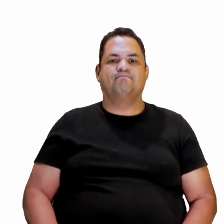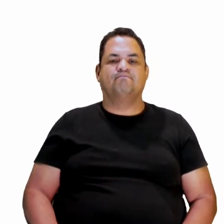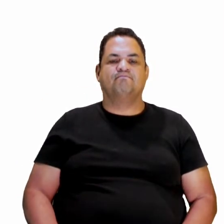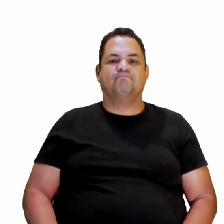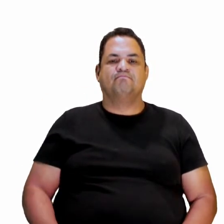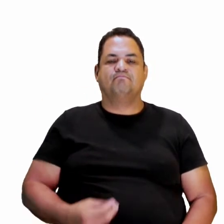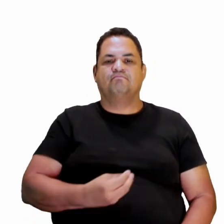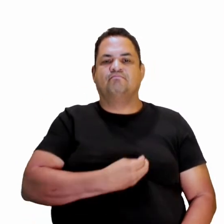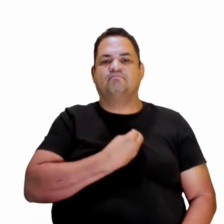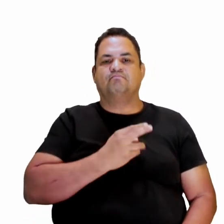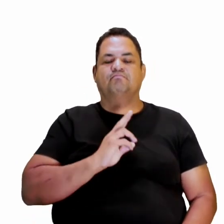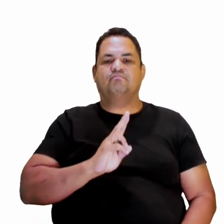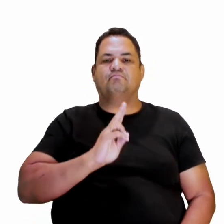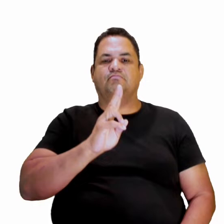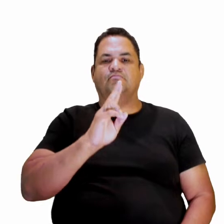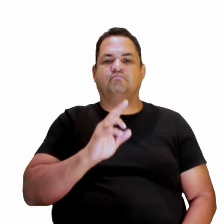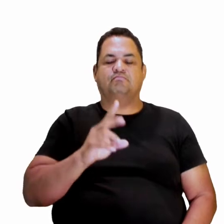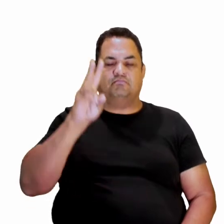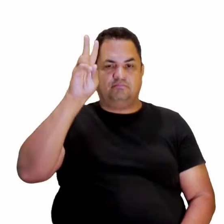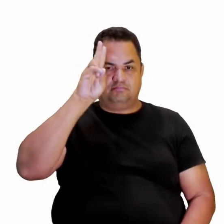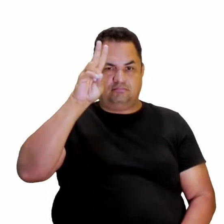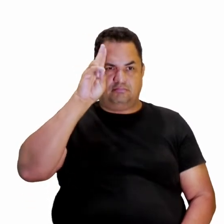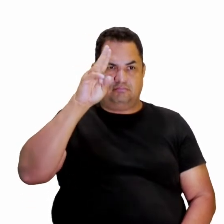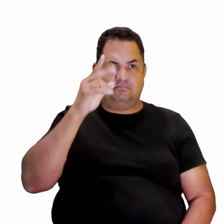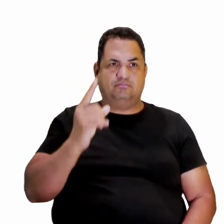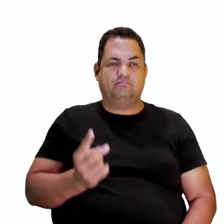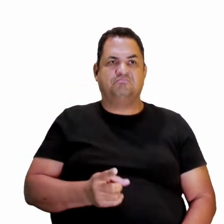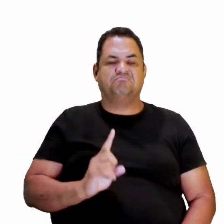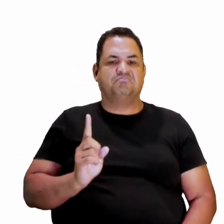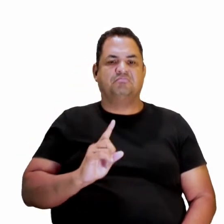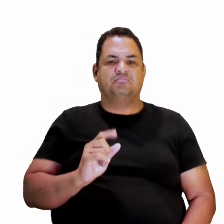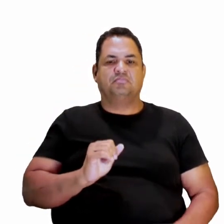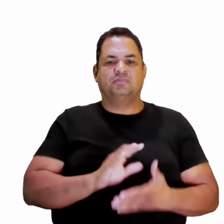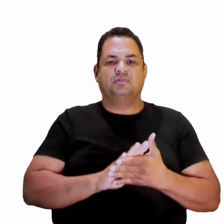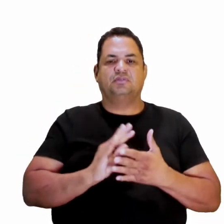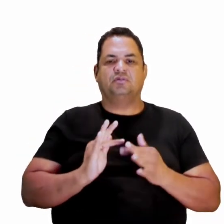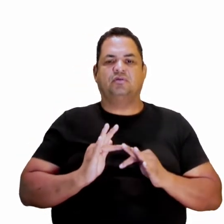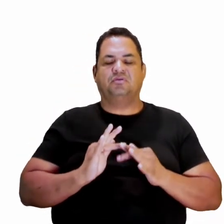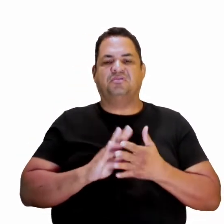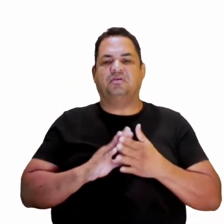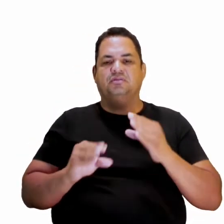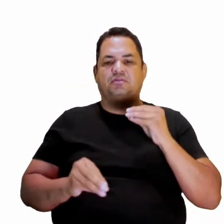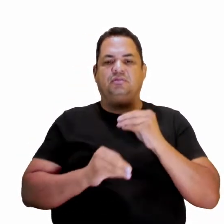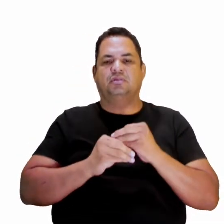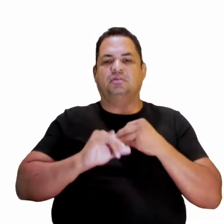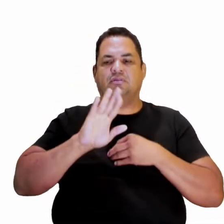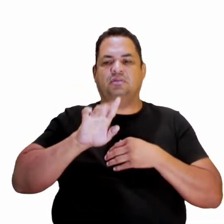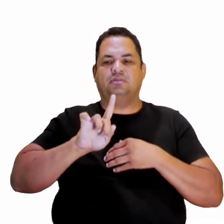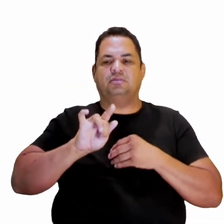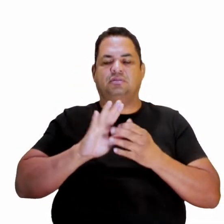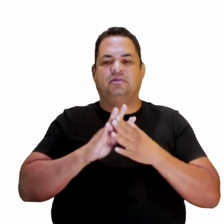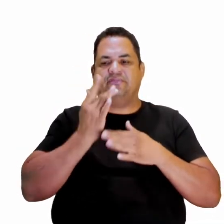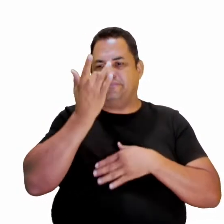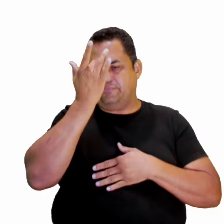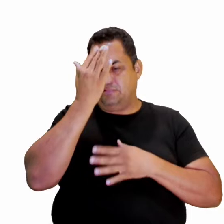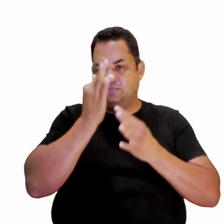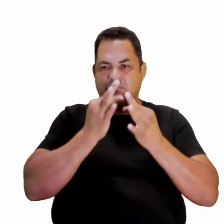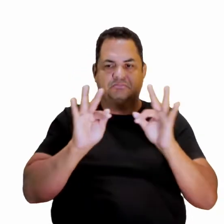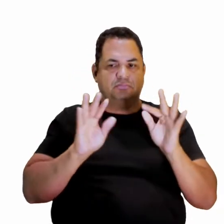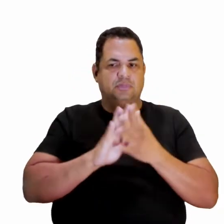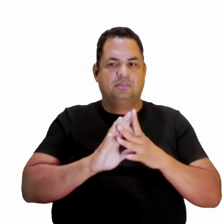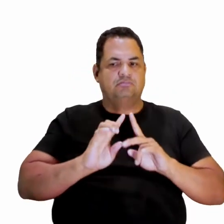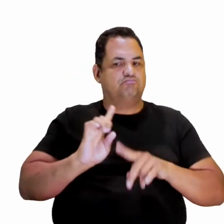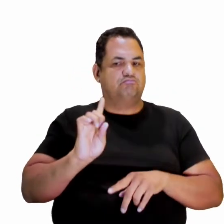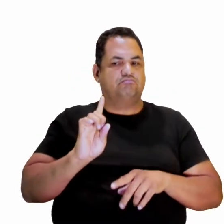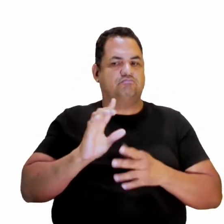o present continuous. Vocês lembram que não é só colocar ing que tá ok, tá fácil, é simples. Não, tem algumas regras